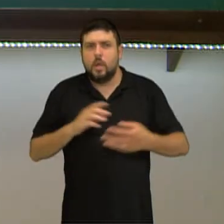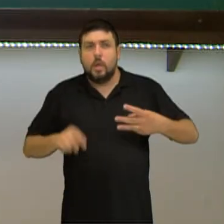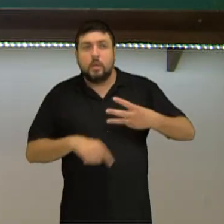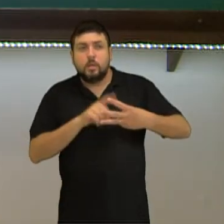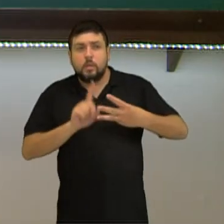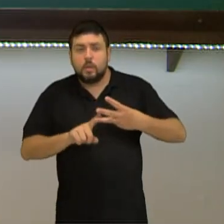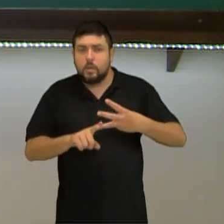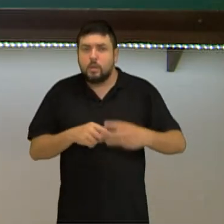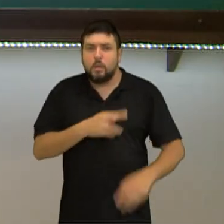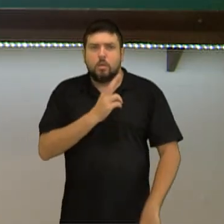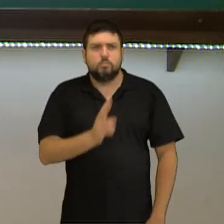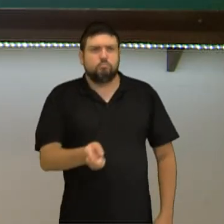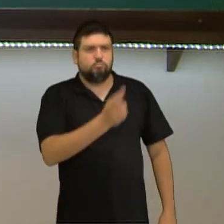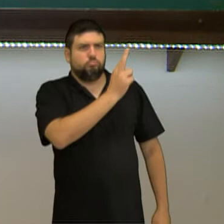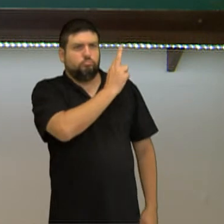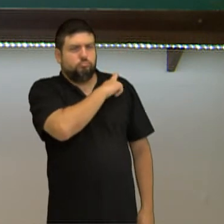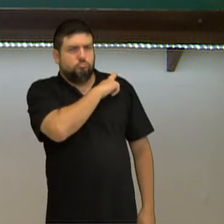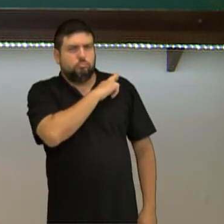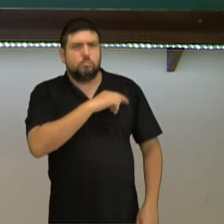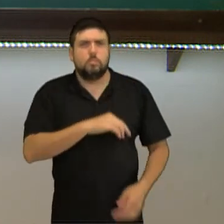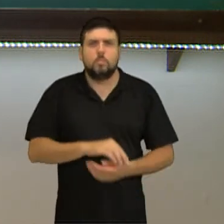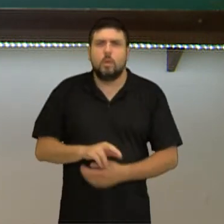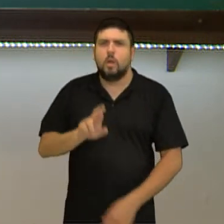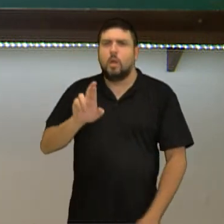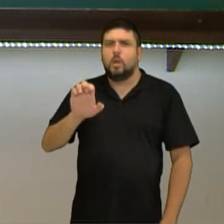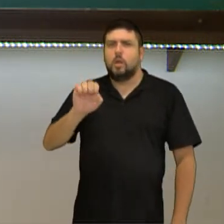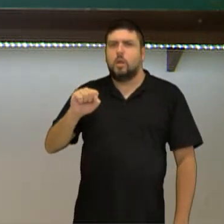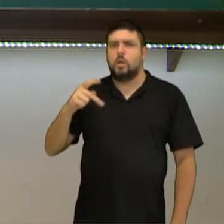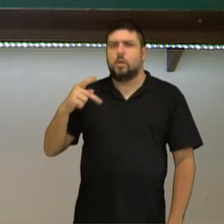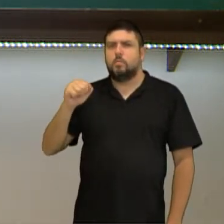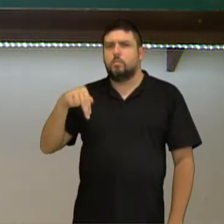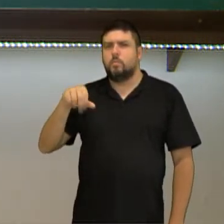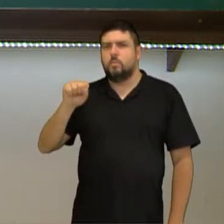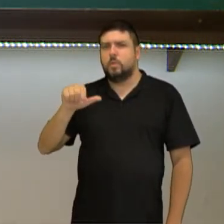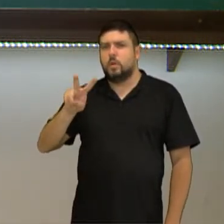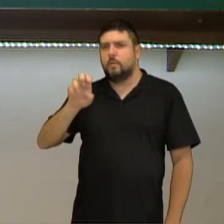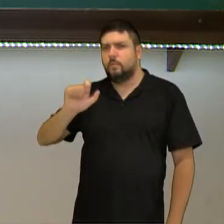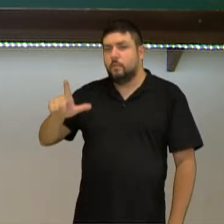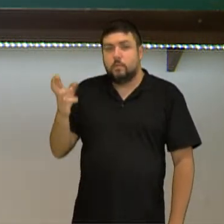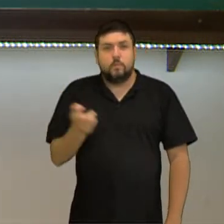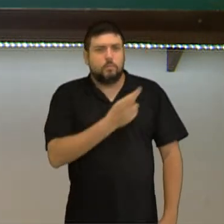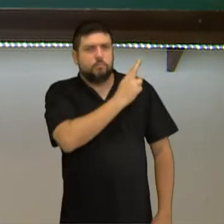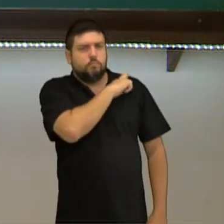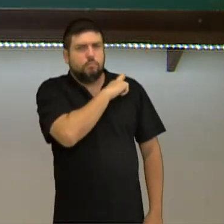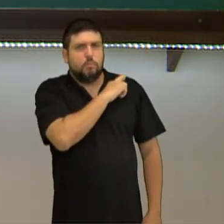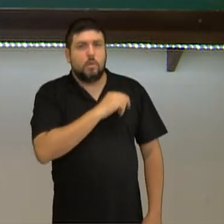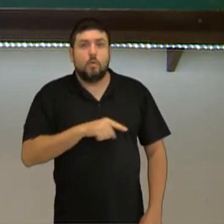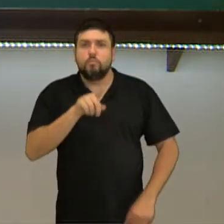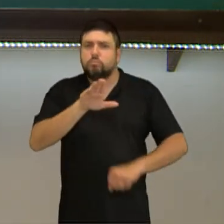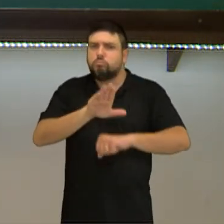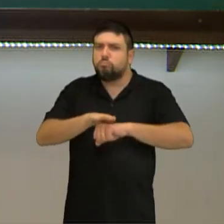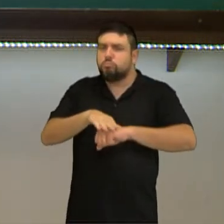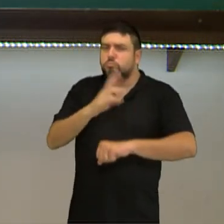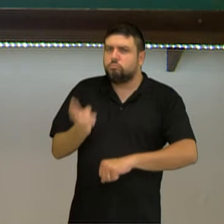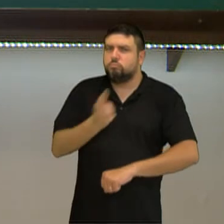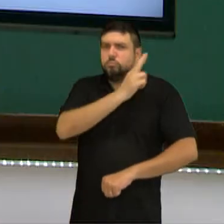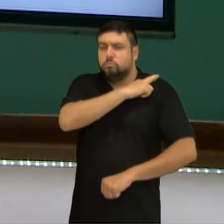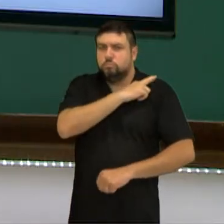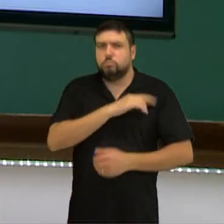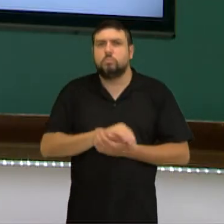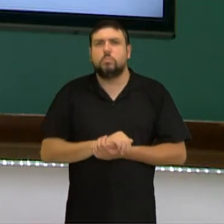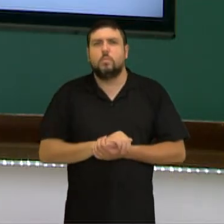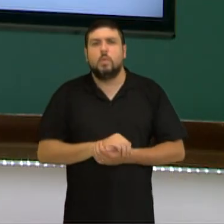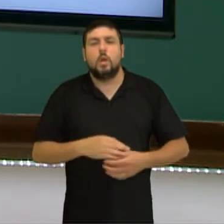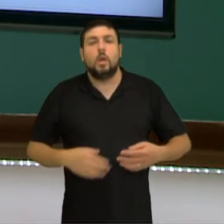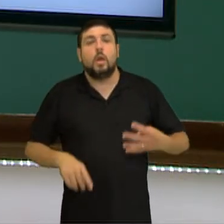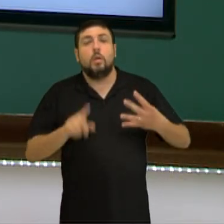se reconhecer como o autor da ação. Você decidiu fazer. A ação é sua. Outra condição,